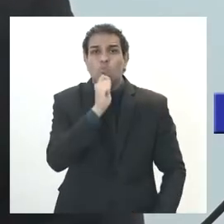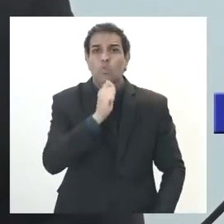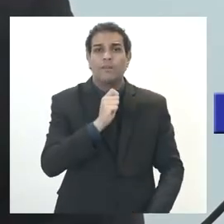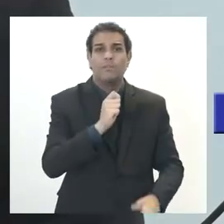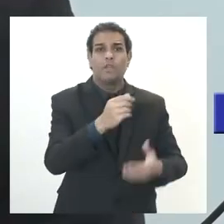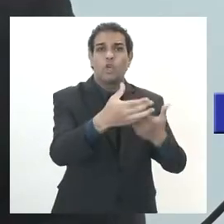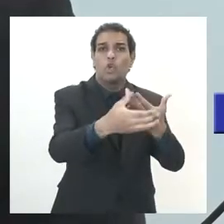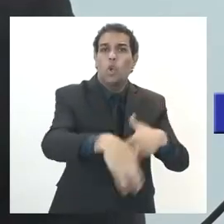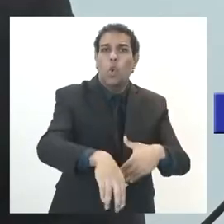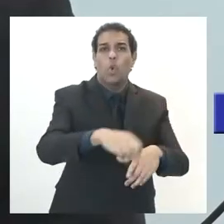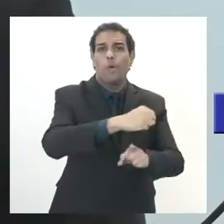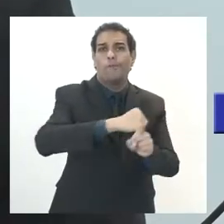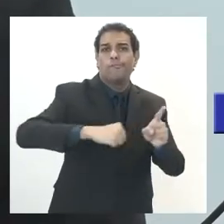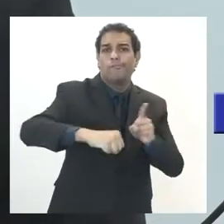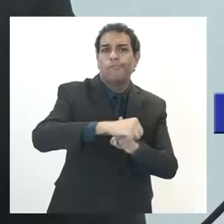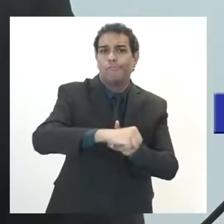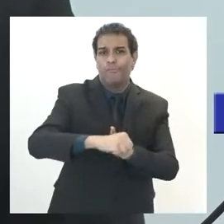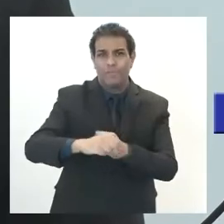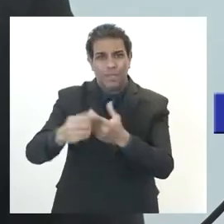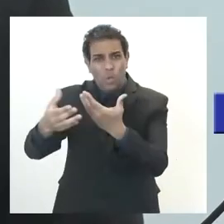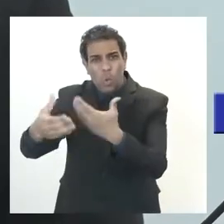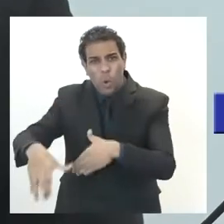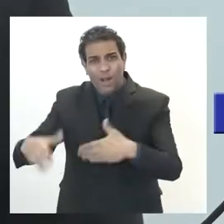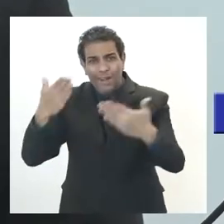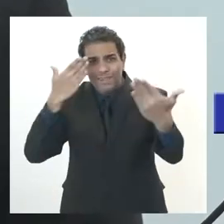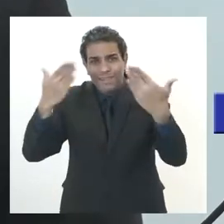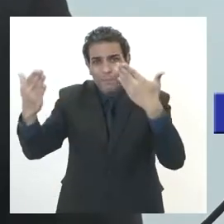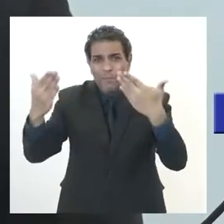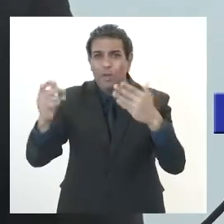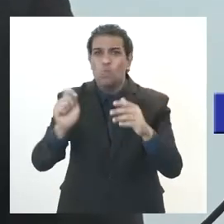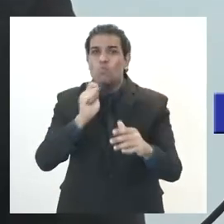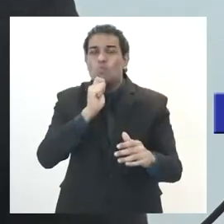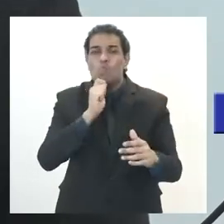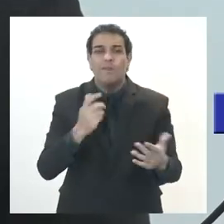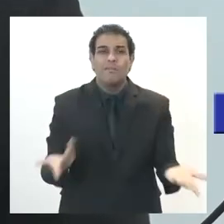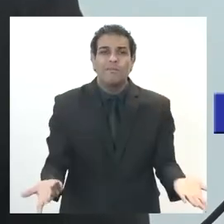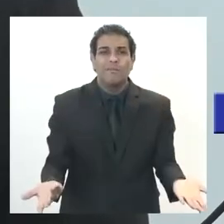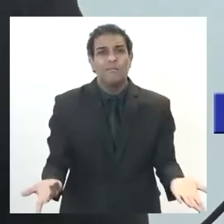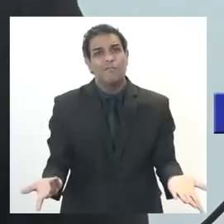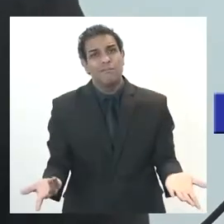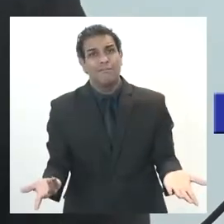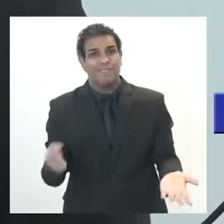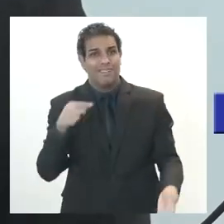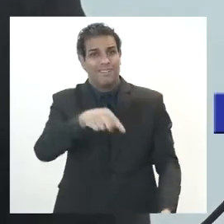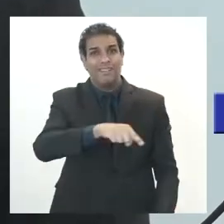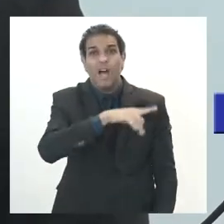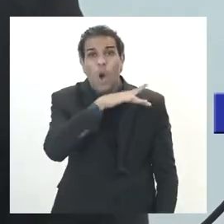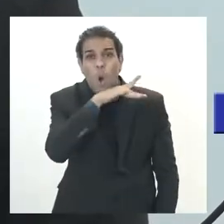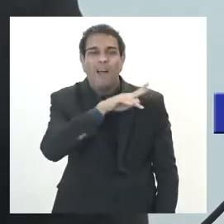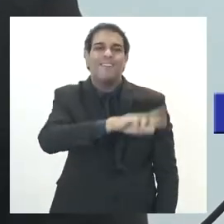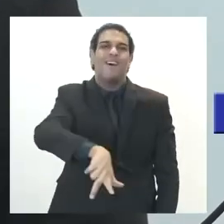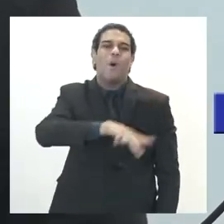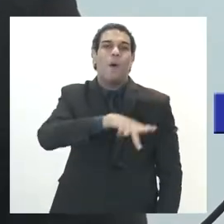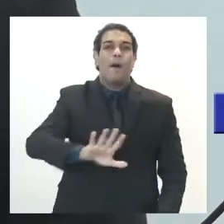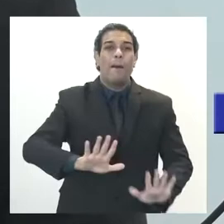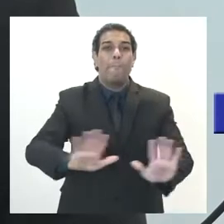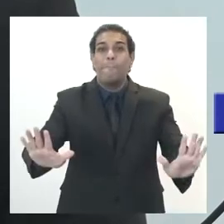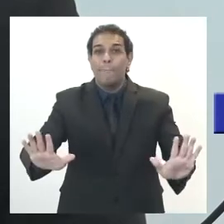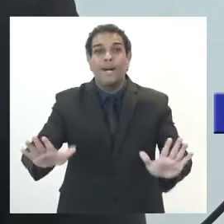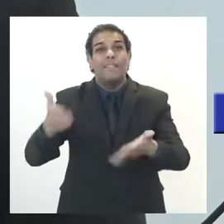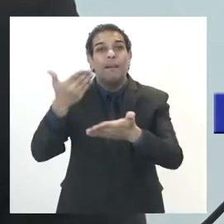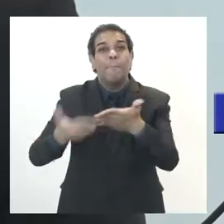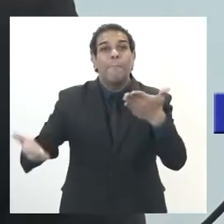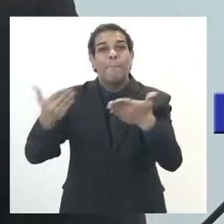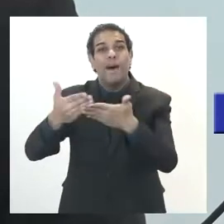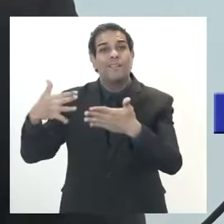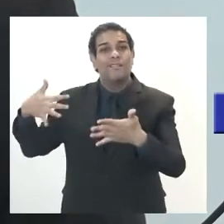concursado a gente não tem mais psicólogo que atende a população é concursado não quer dizer que tem tá lá seja ruim mas o fato que você deixa de